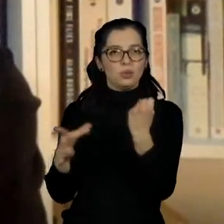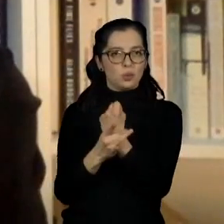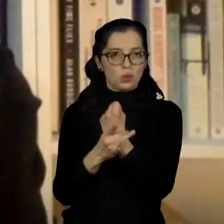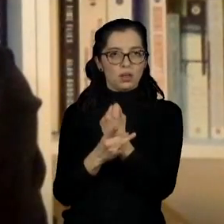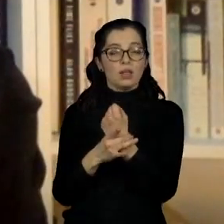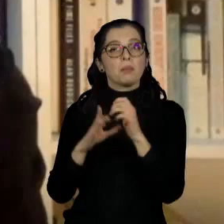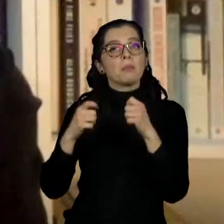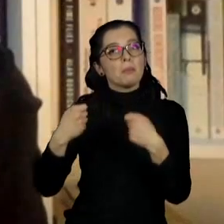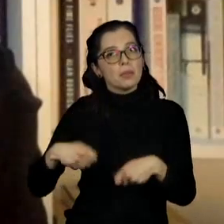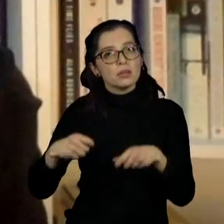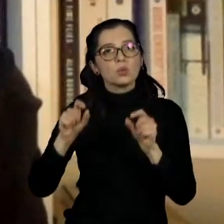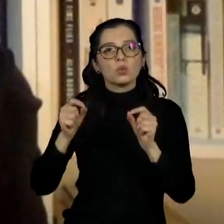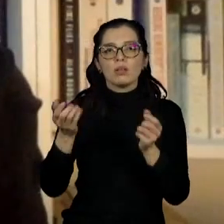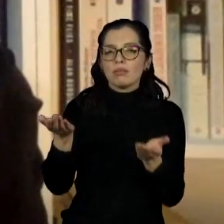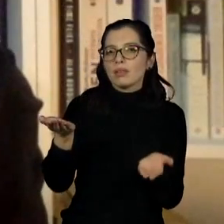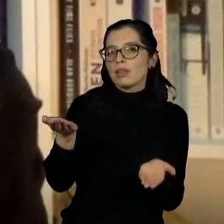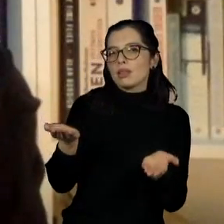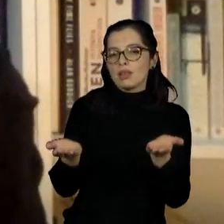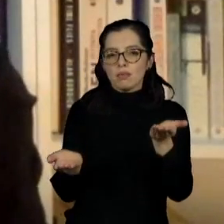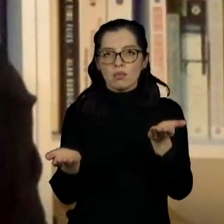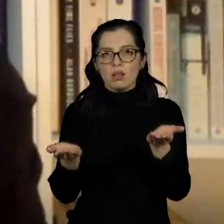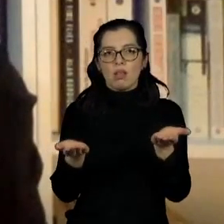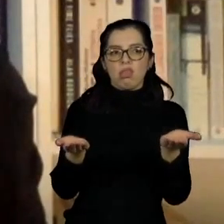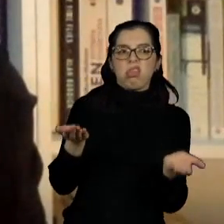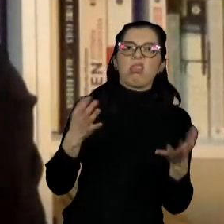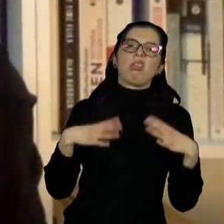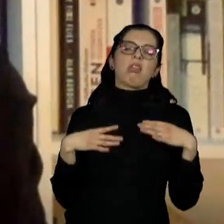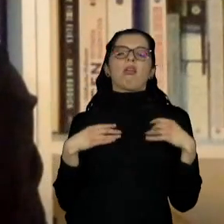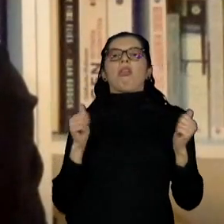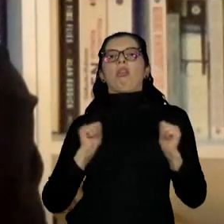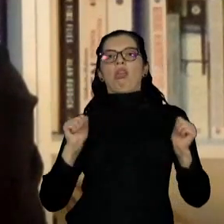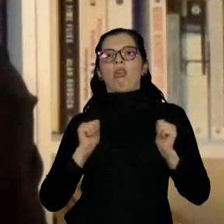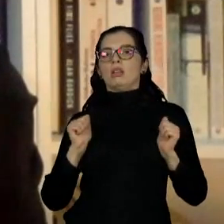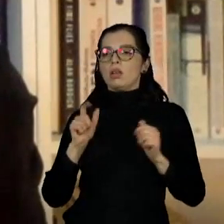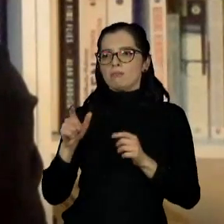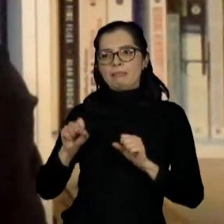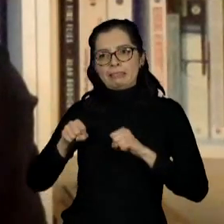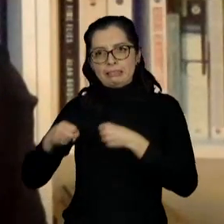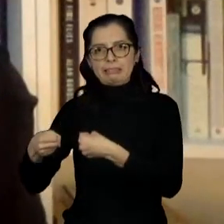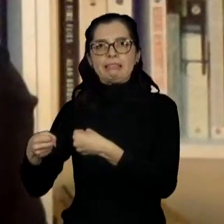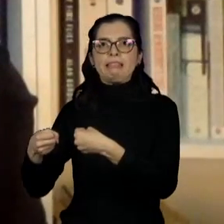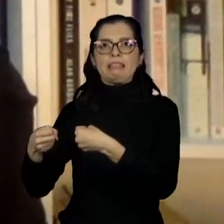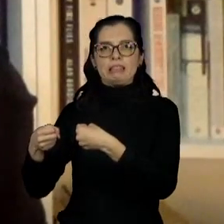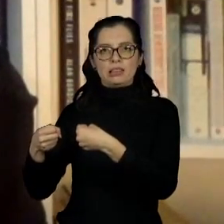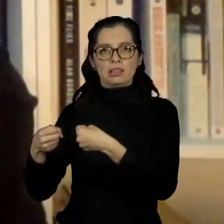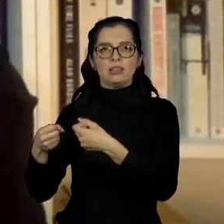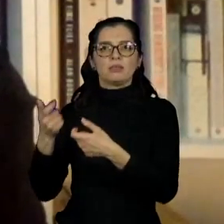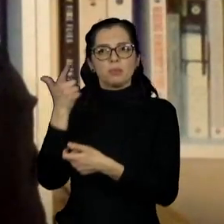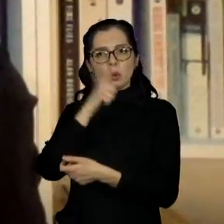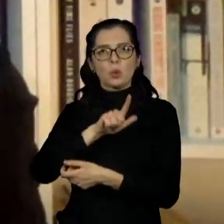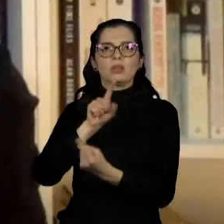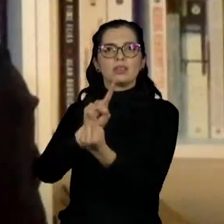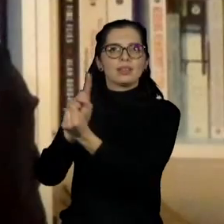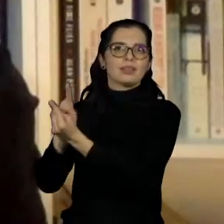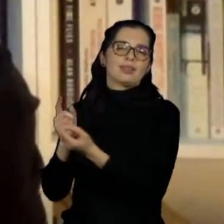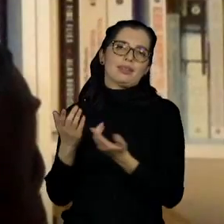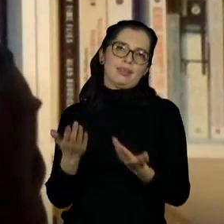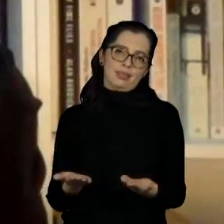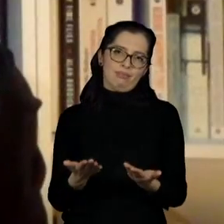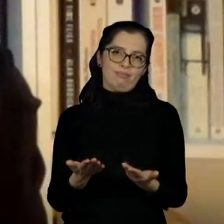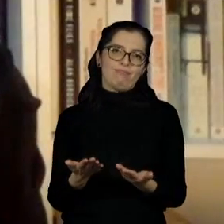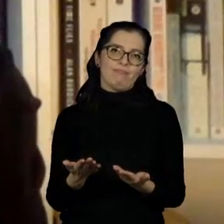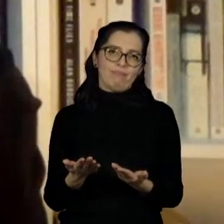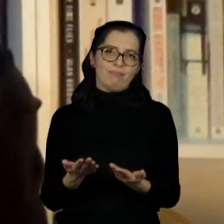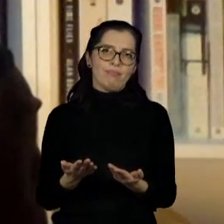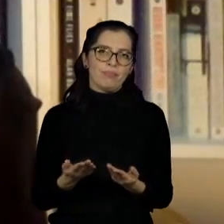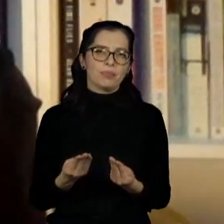precisam ter que feito dentro de um certo nível de slack ou resiliência.